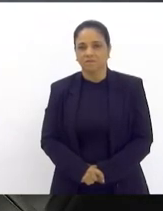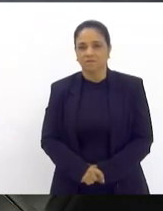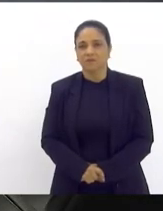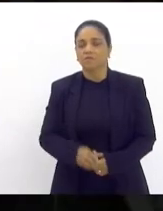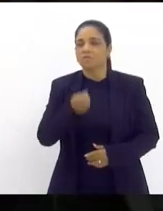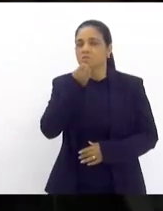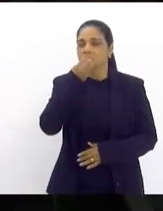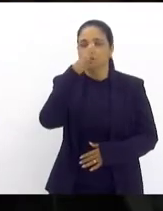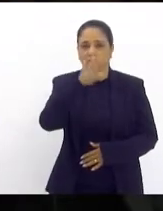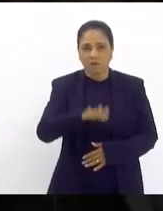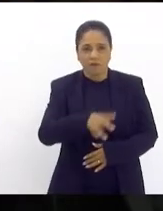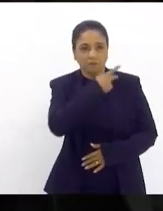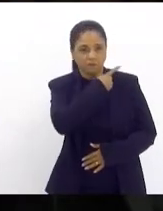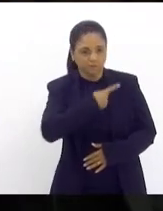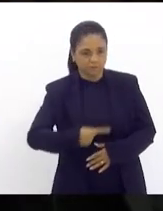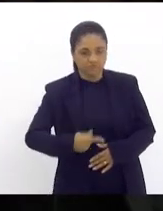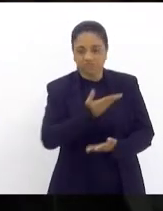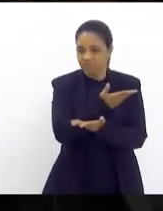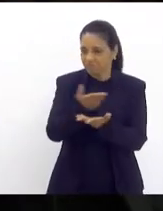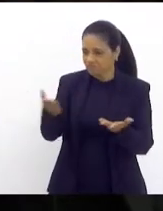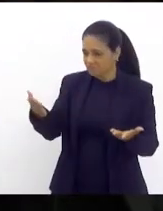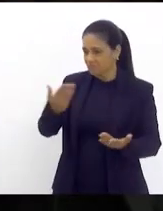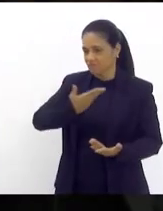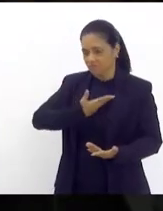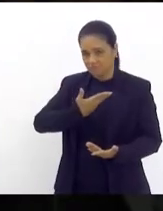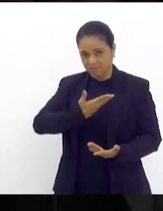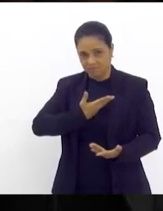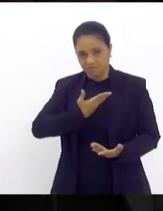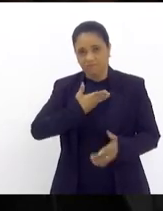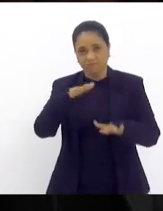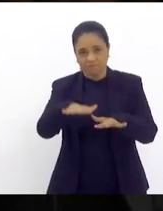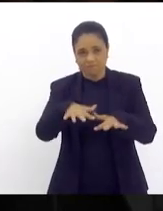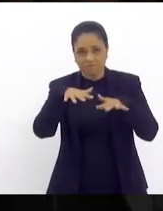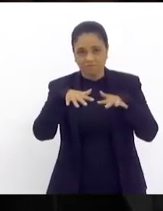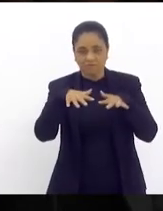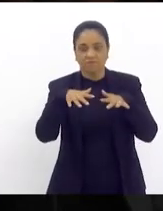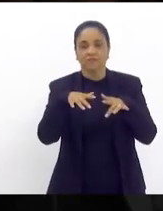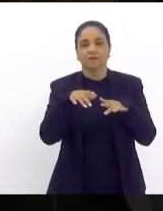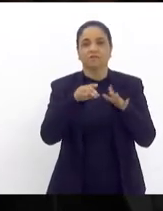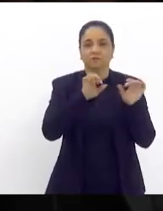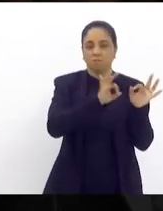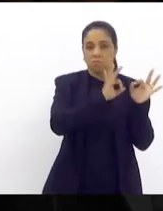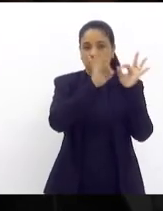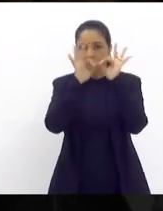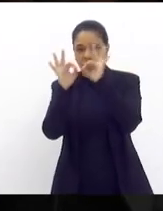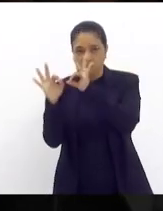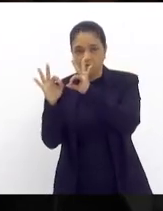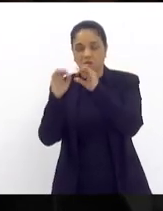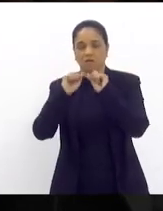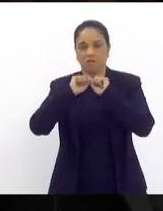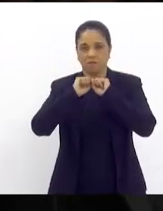Boa tarde Presidente vamos colegas parlamentares público presente e que nos assiste